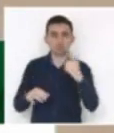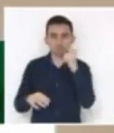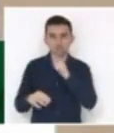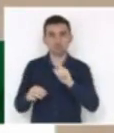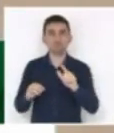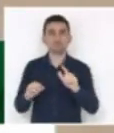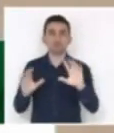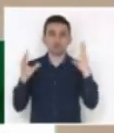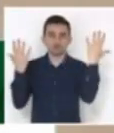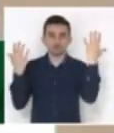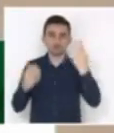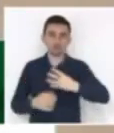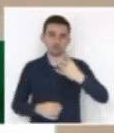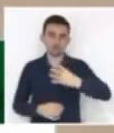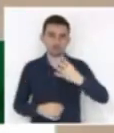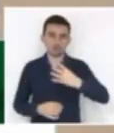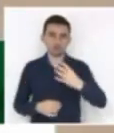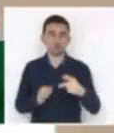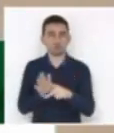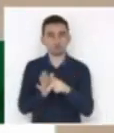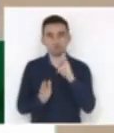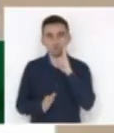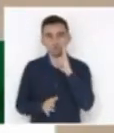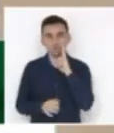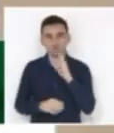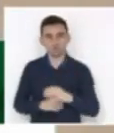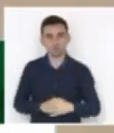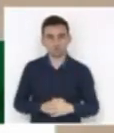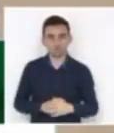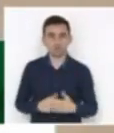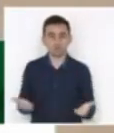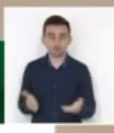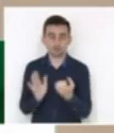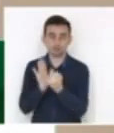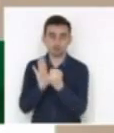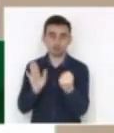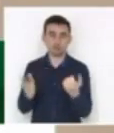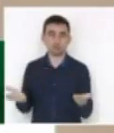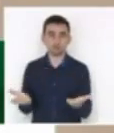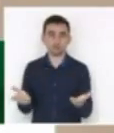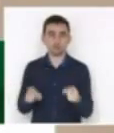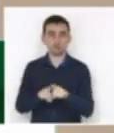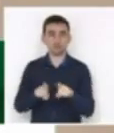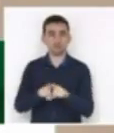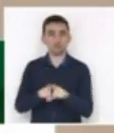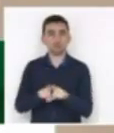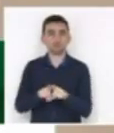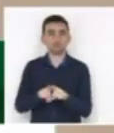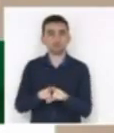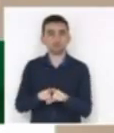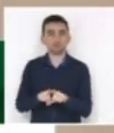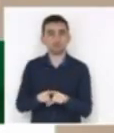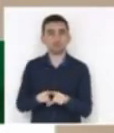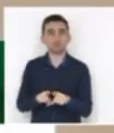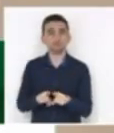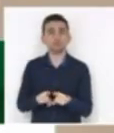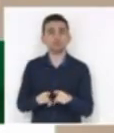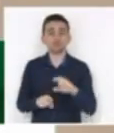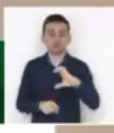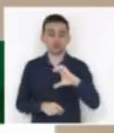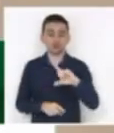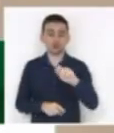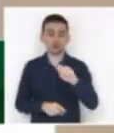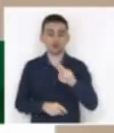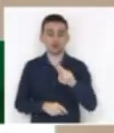Festa Nacional da Cuca. Eu também gostaria de fazer o registro do prefeito Cláudio, do município